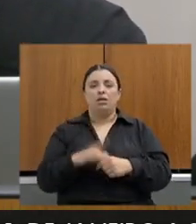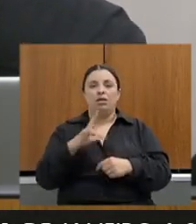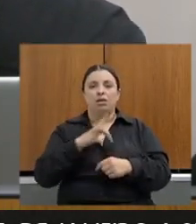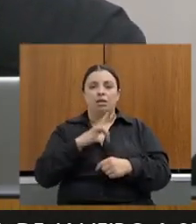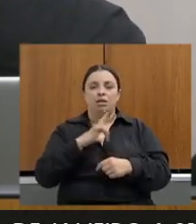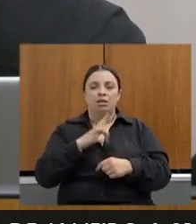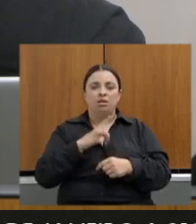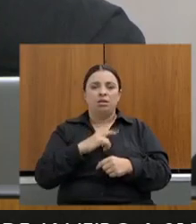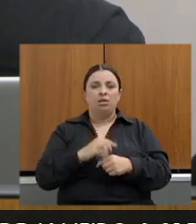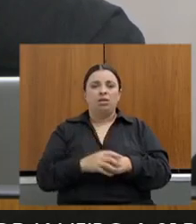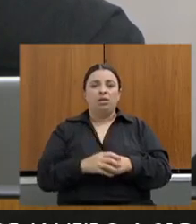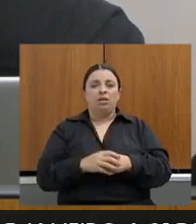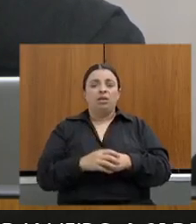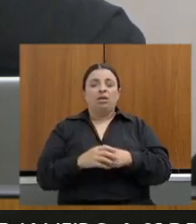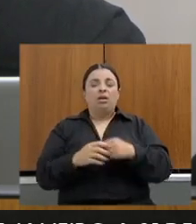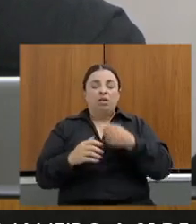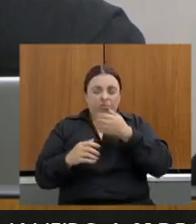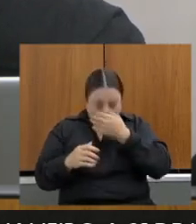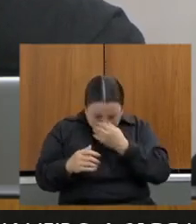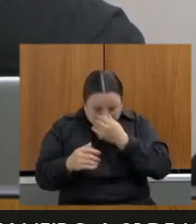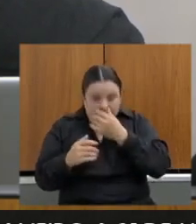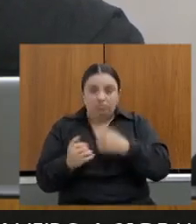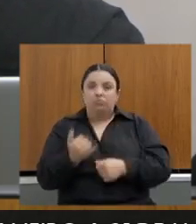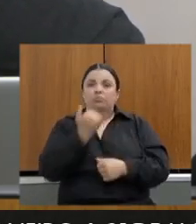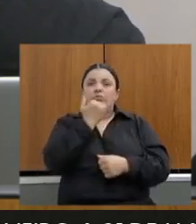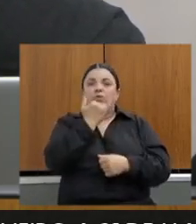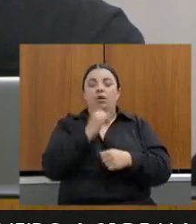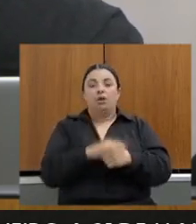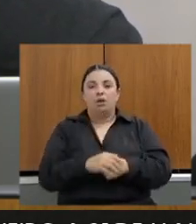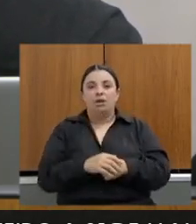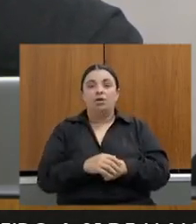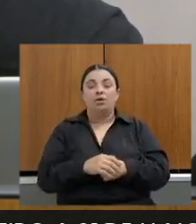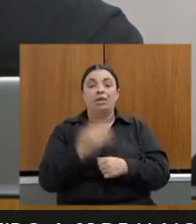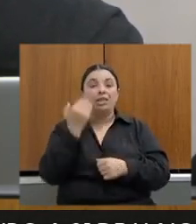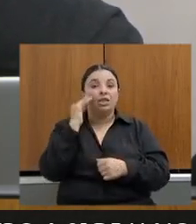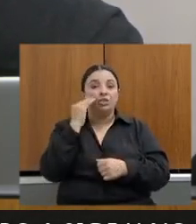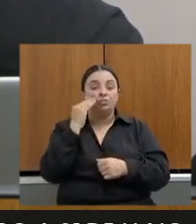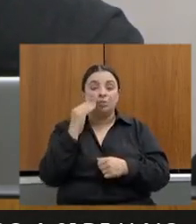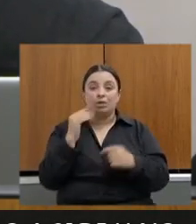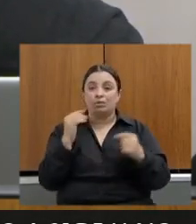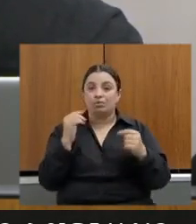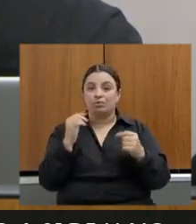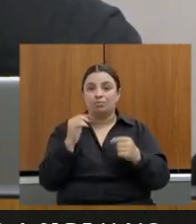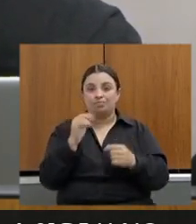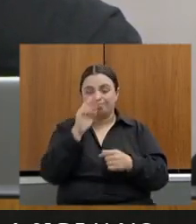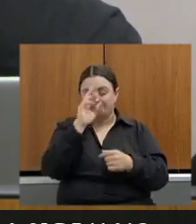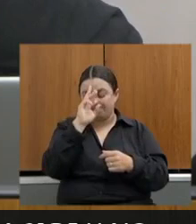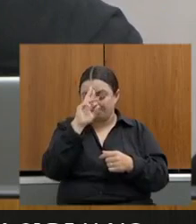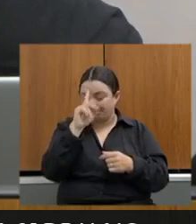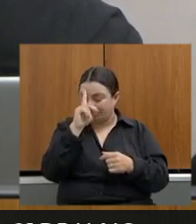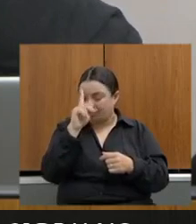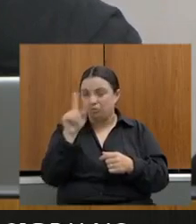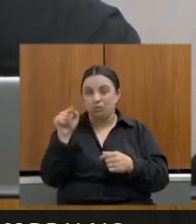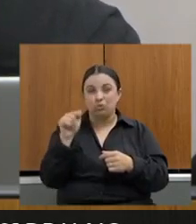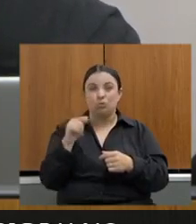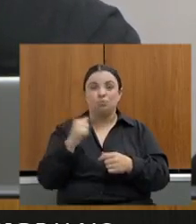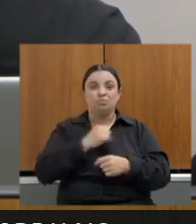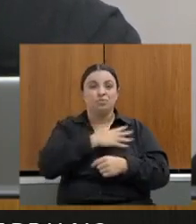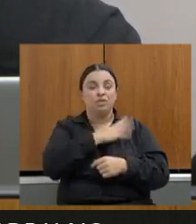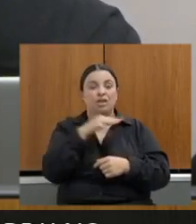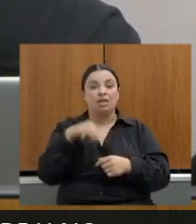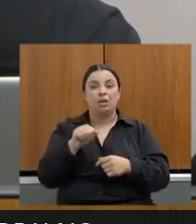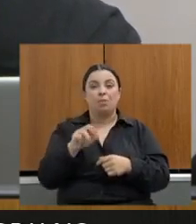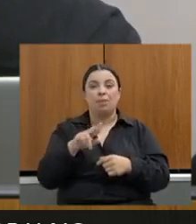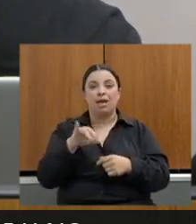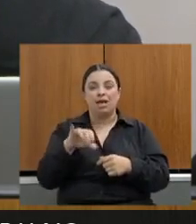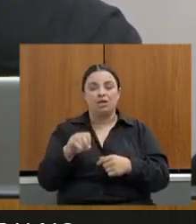aquela aquela interpretação iniciada durante a gestão do General Mário Araújo estavam dando